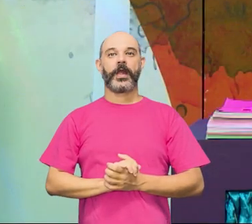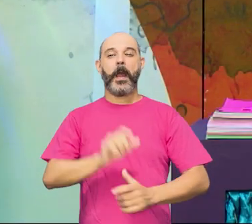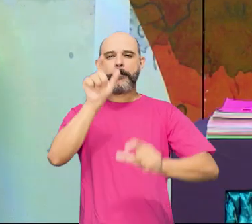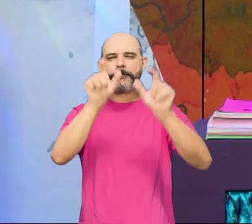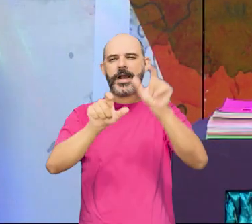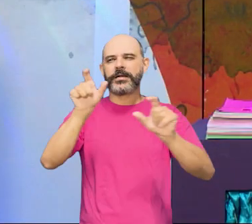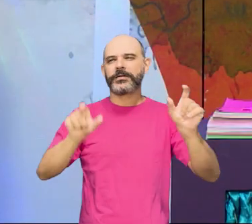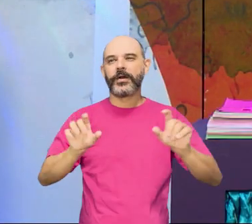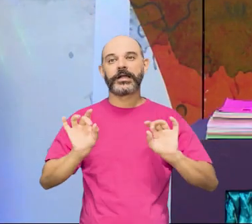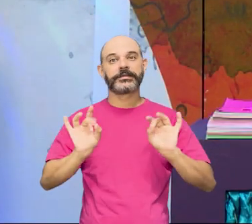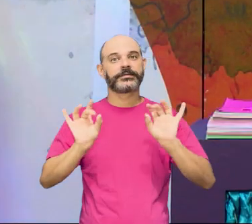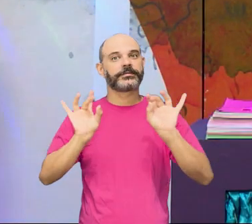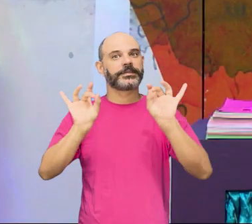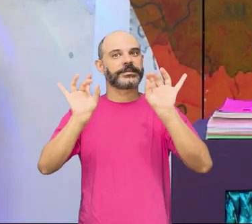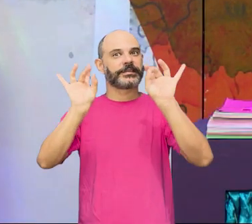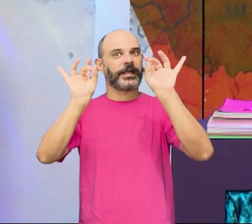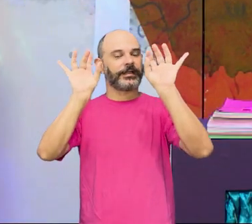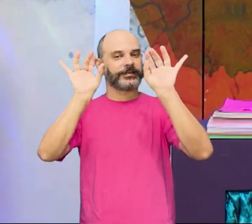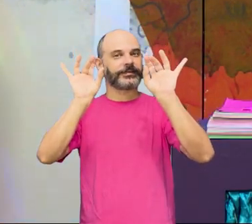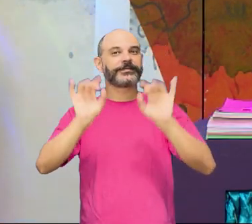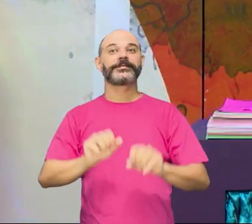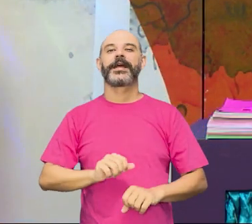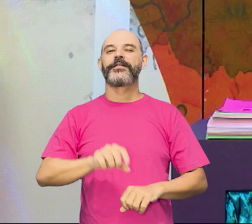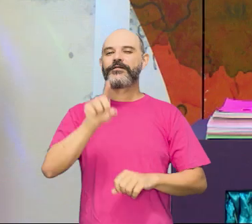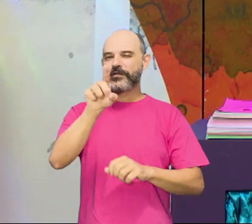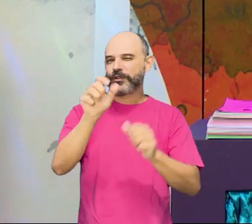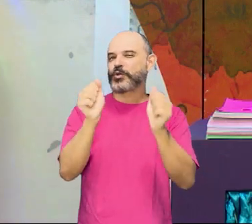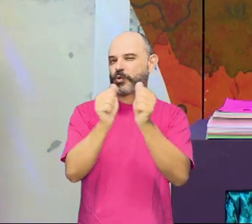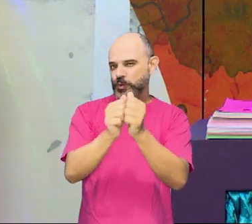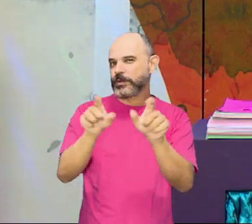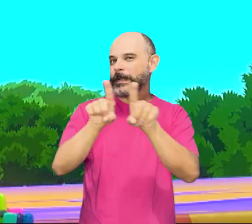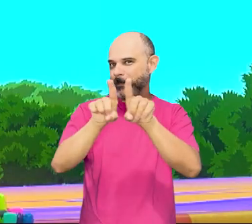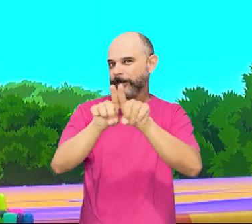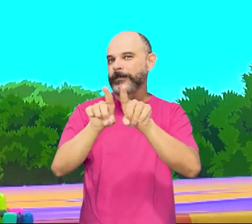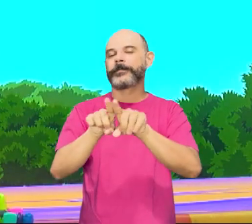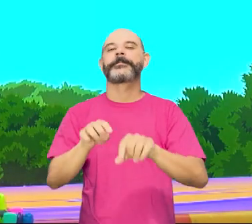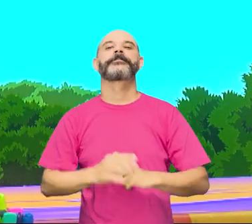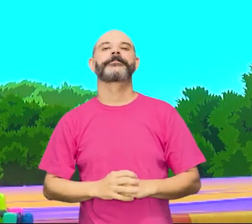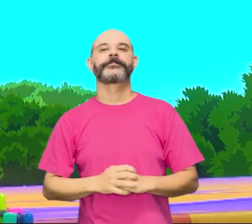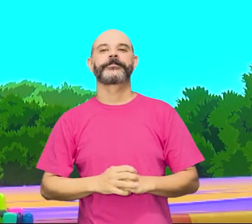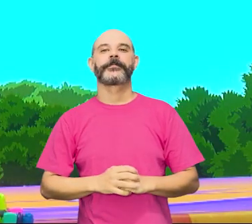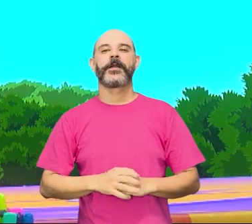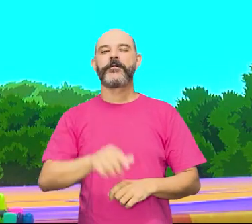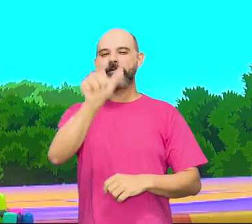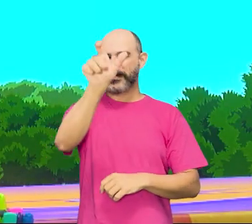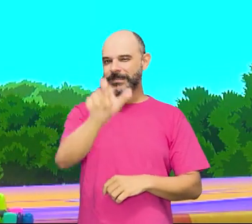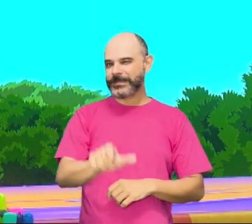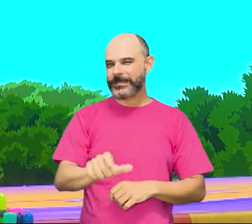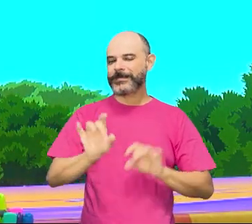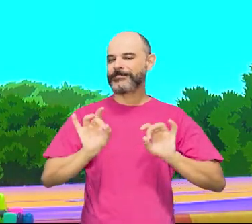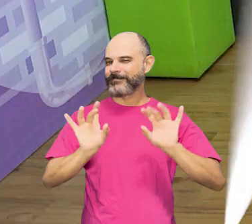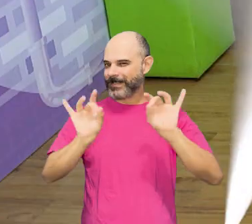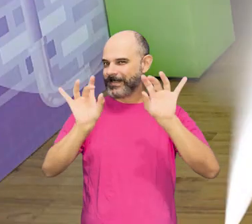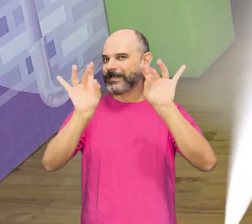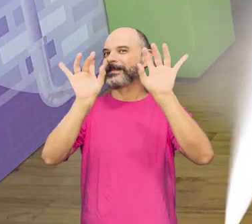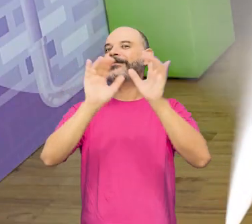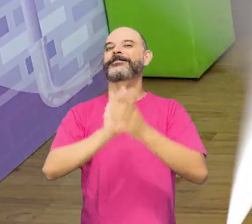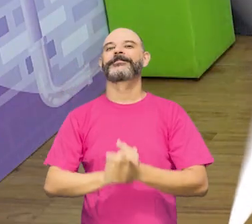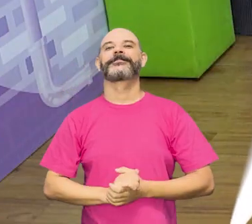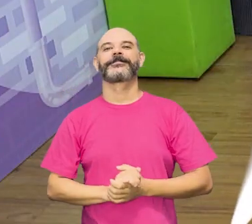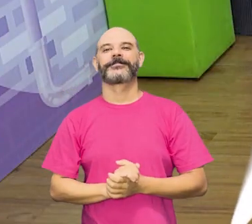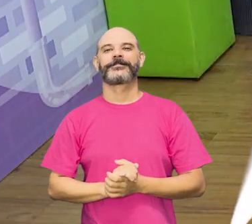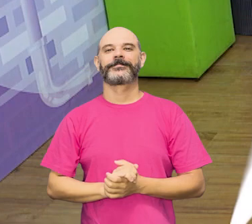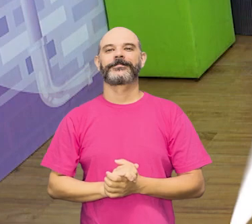Com fabricantes muito especiais e, claro, com a sua presença! A presença mais especial!